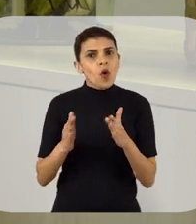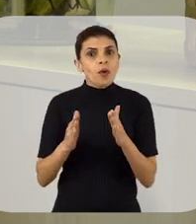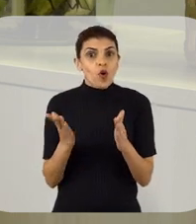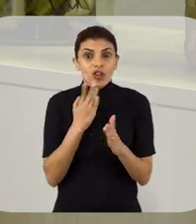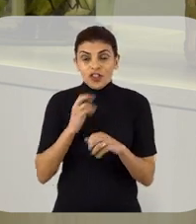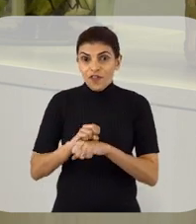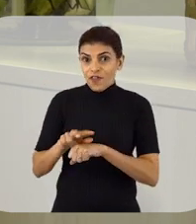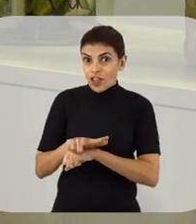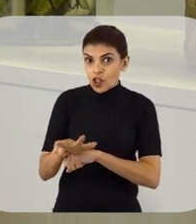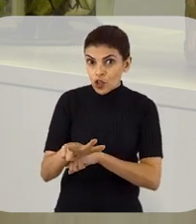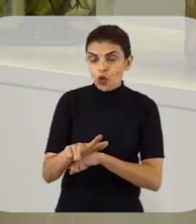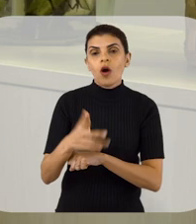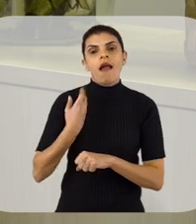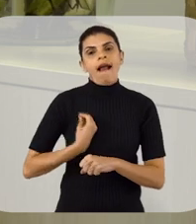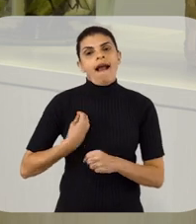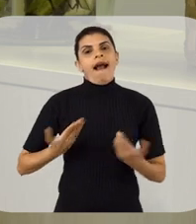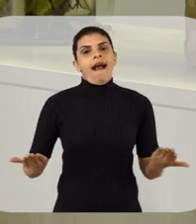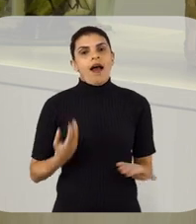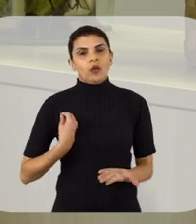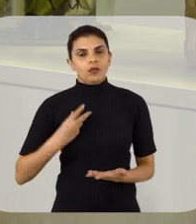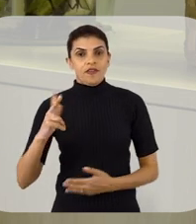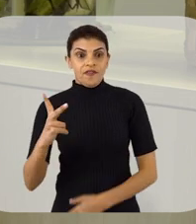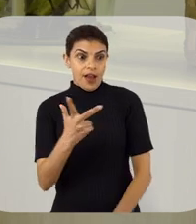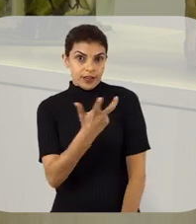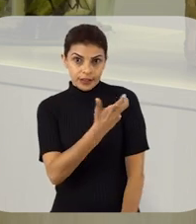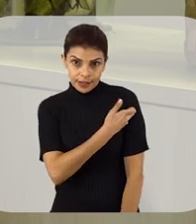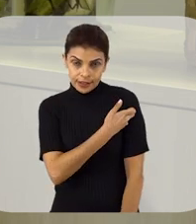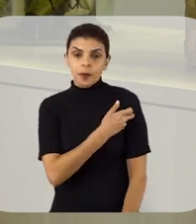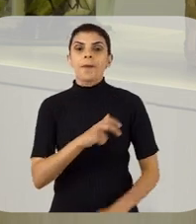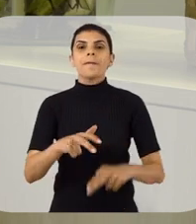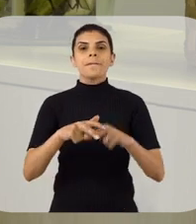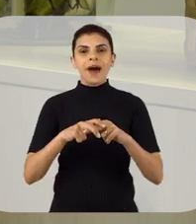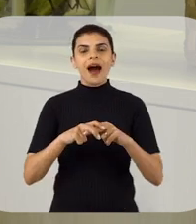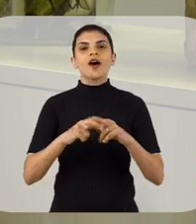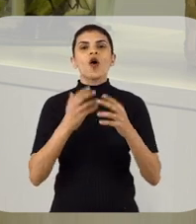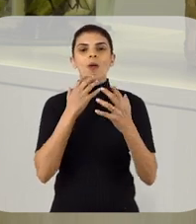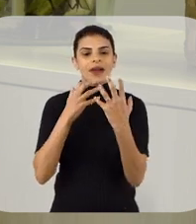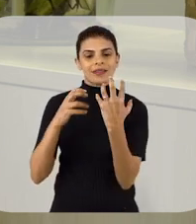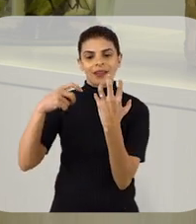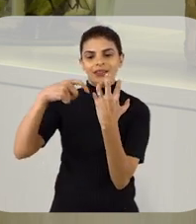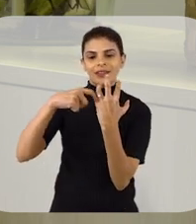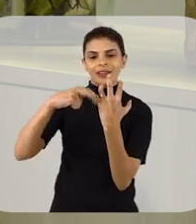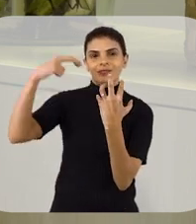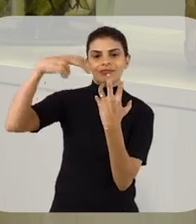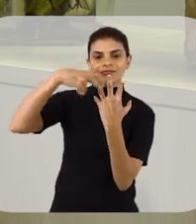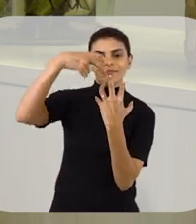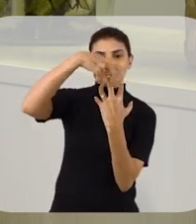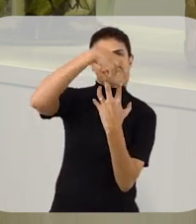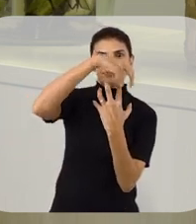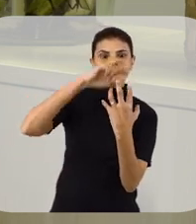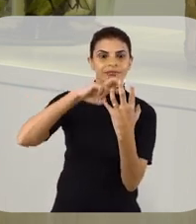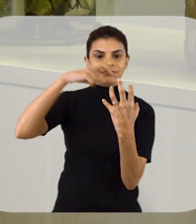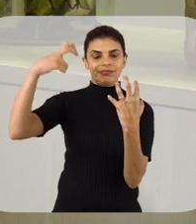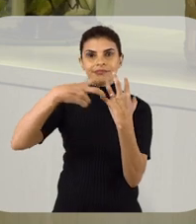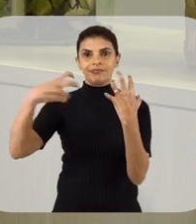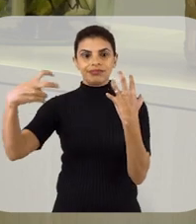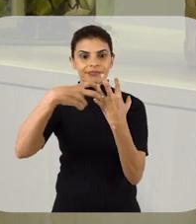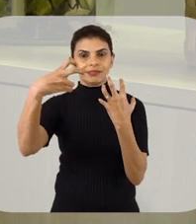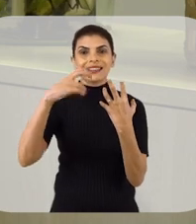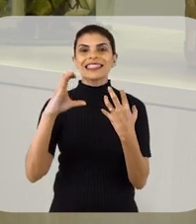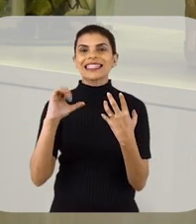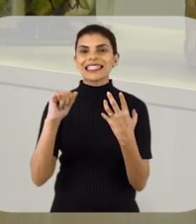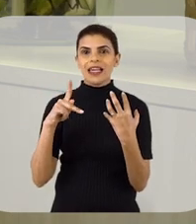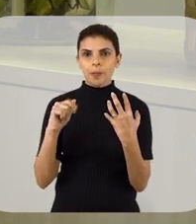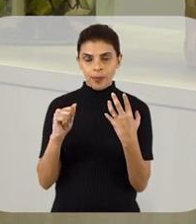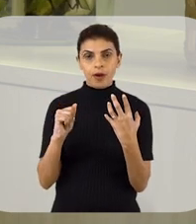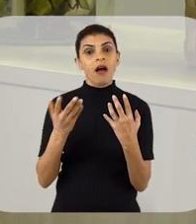gente está fazendo hoje é uma atualização da vacina para as cepas que estão circulando no momento. Antigamente a gente só